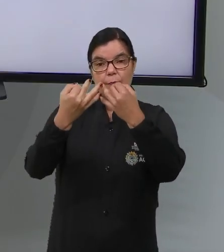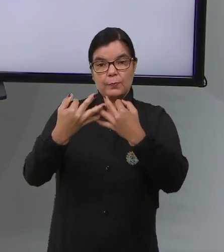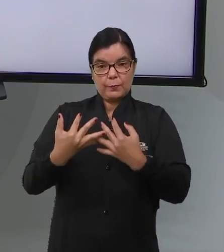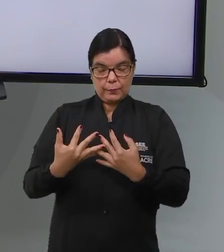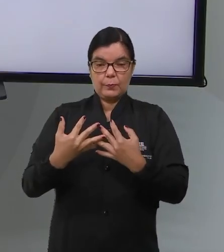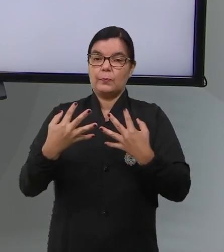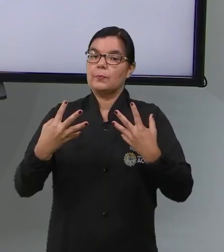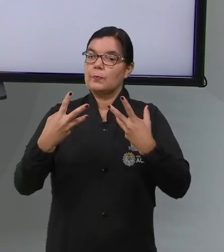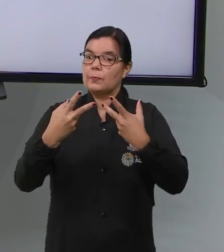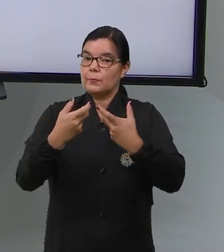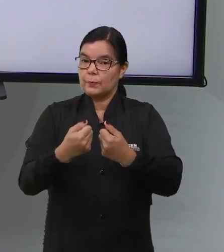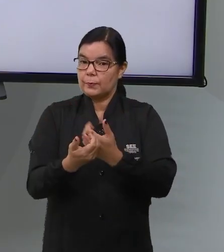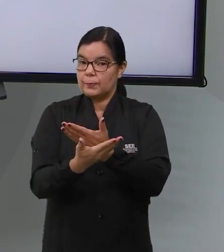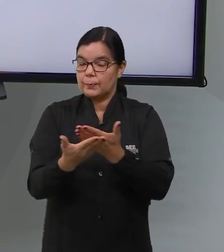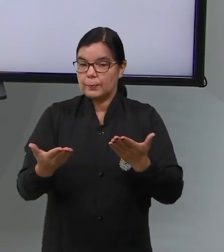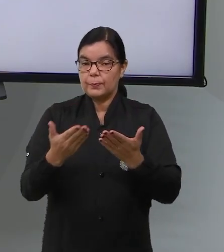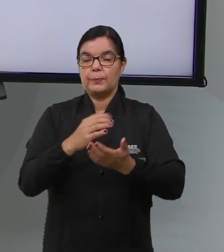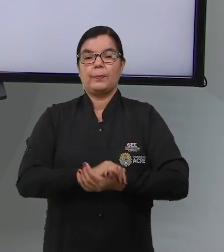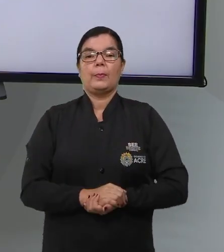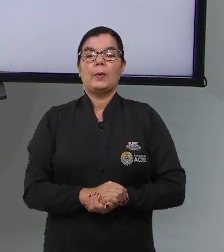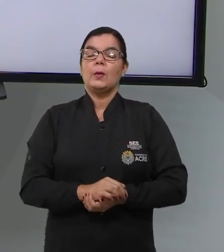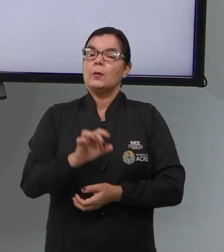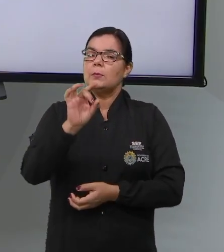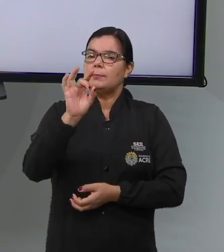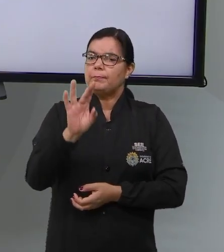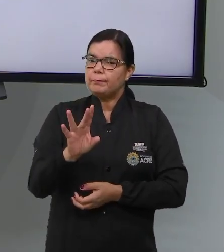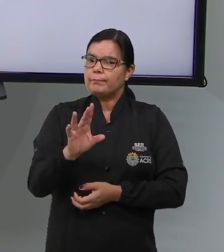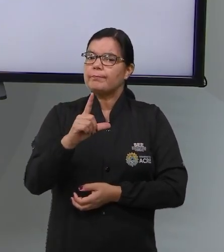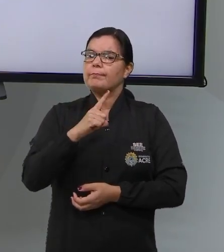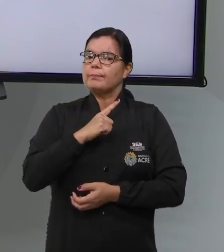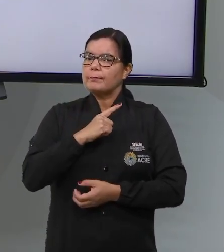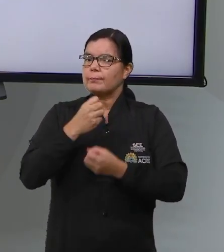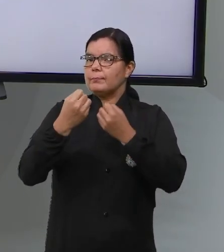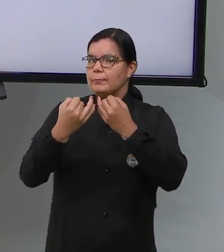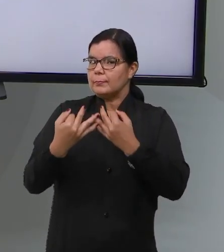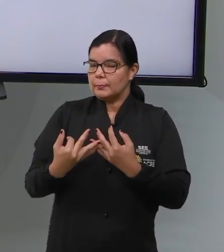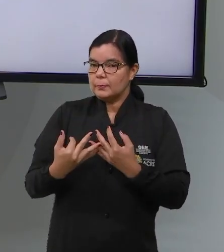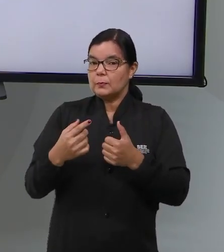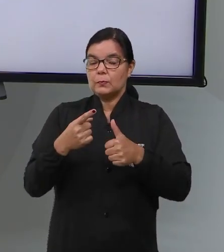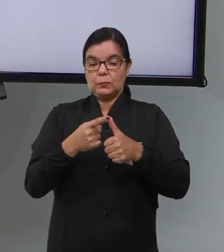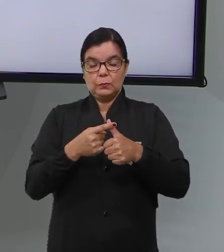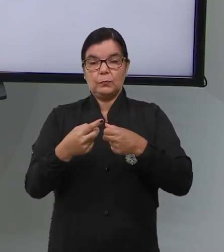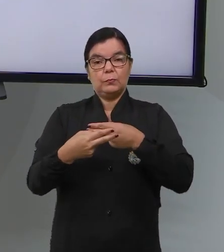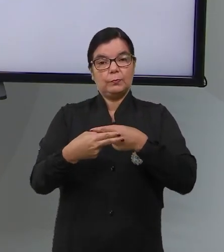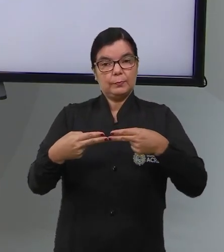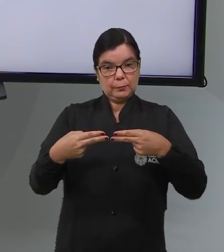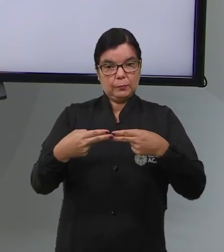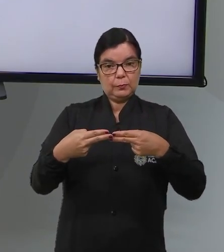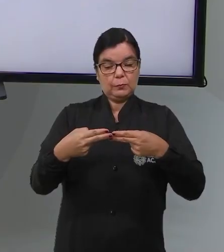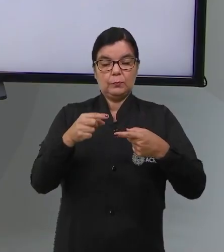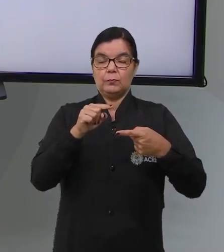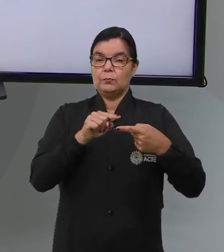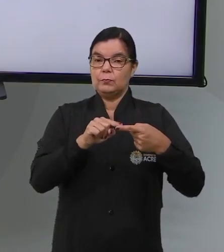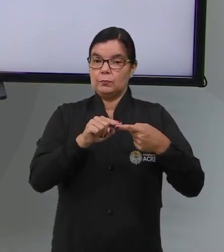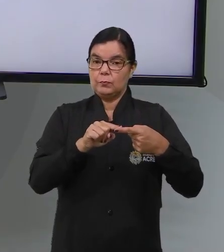a todos vocês. Só que tem um porém. Eu tenho uma mercadoria, eu